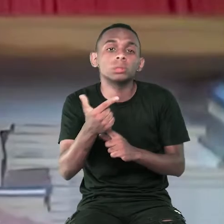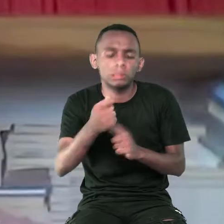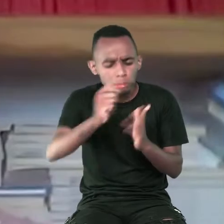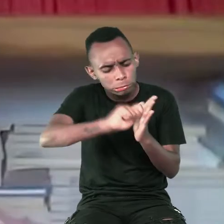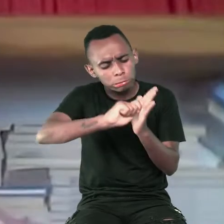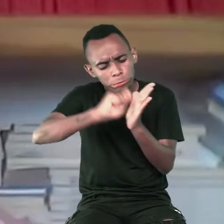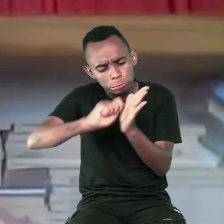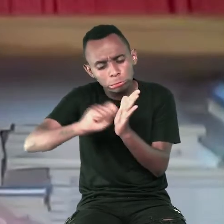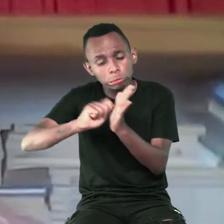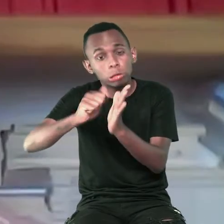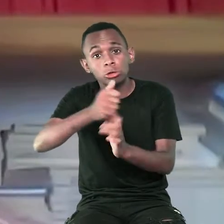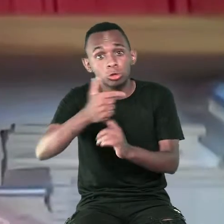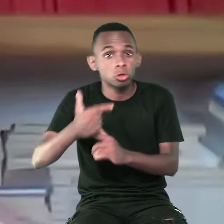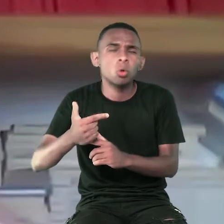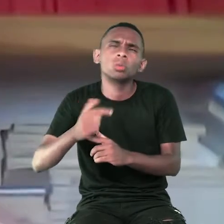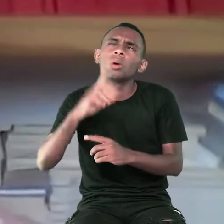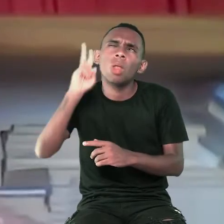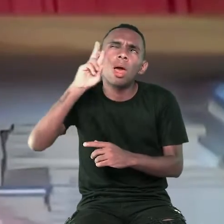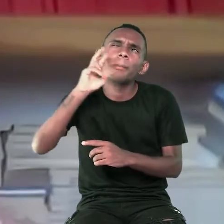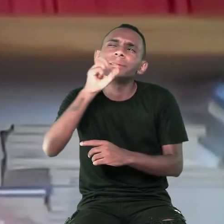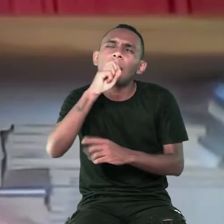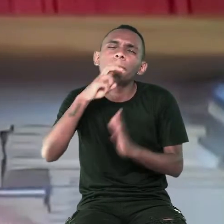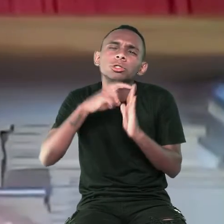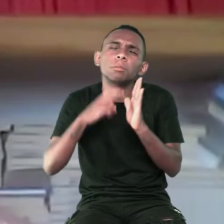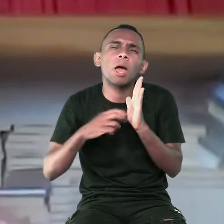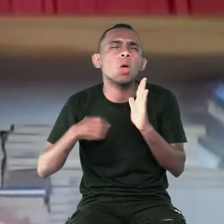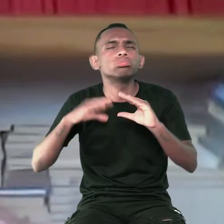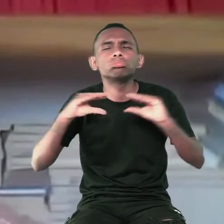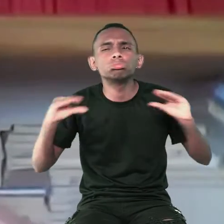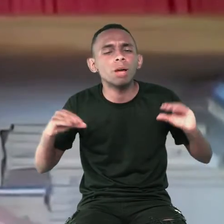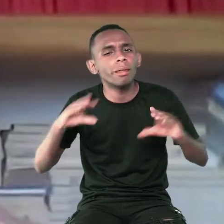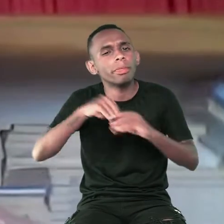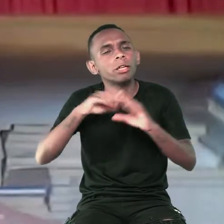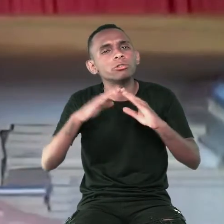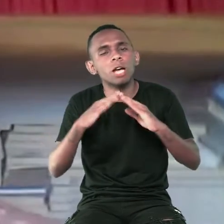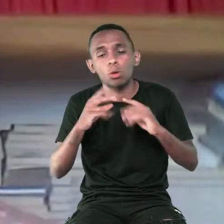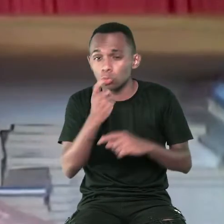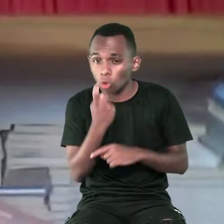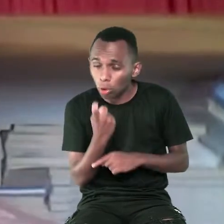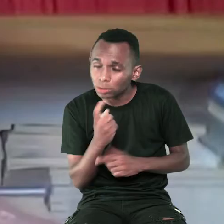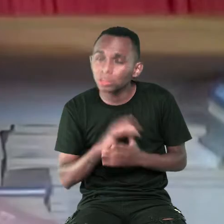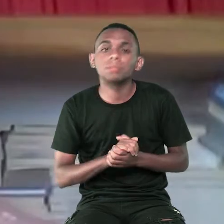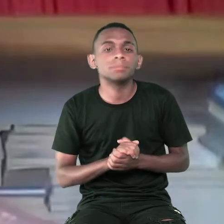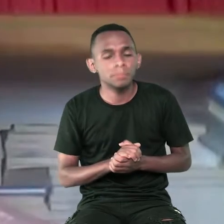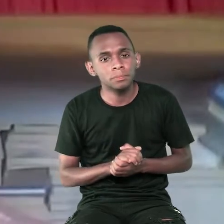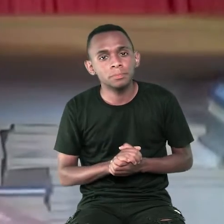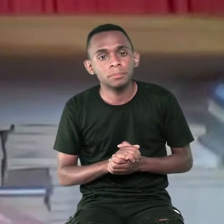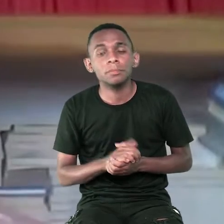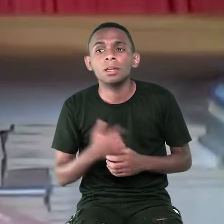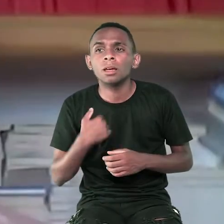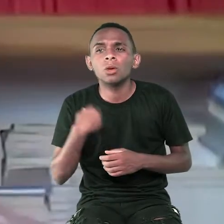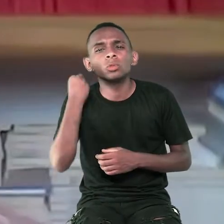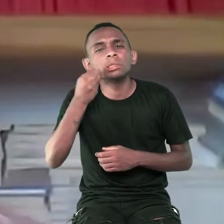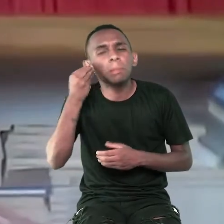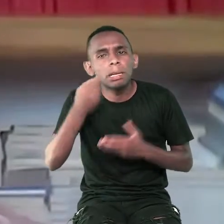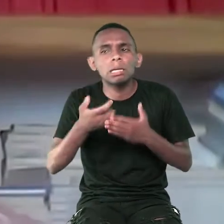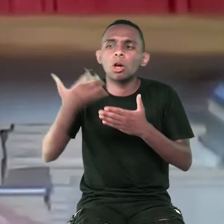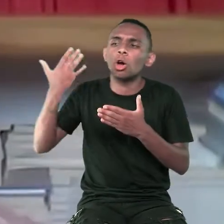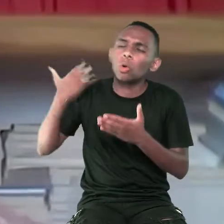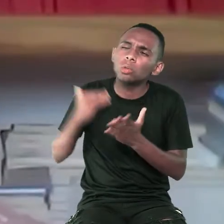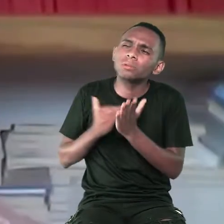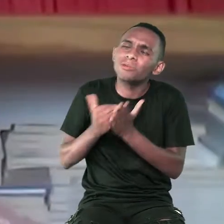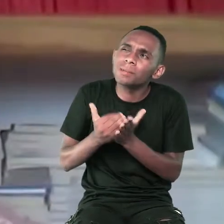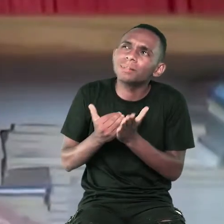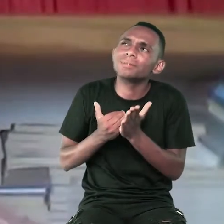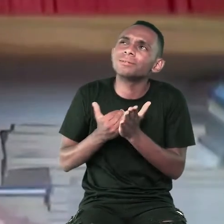vez. Eu me lembro que era um sábado de manhã, eu estava bem tranquila em casa, estava sozinha. E eu já havia experimentado outros